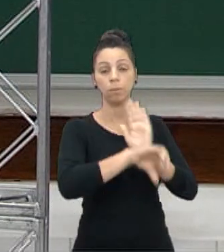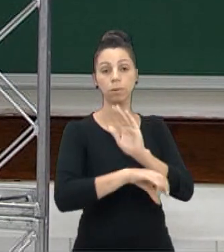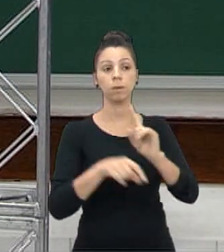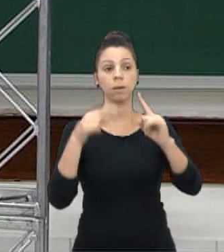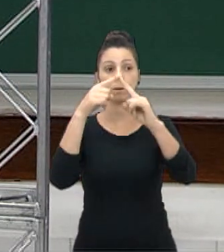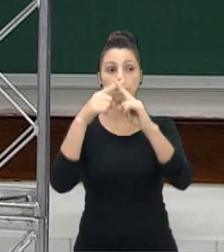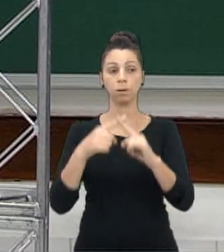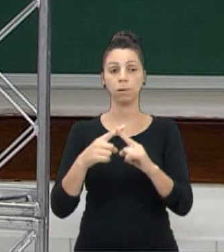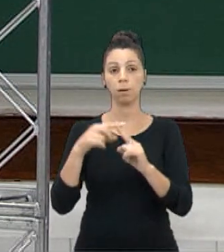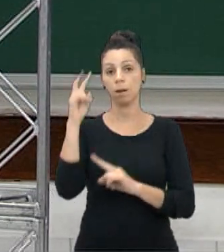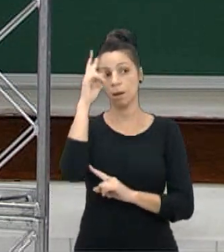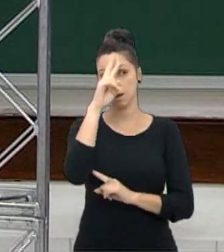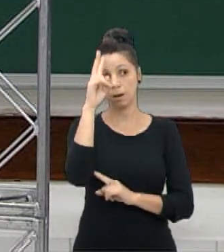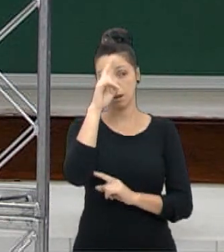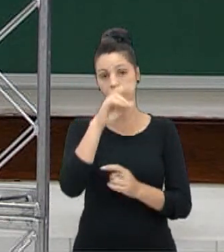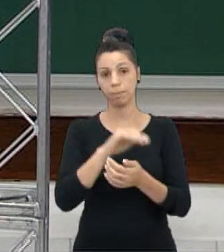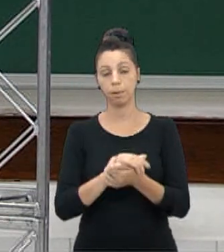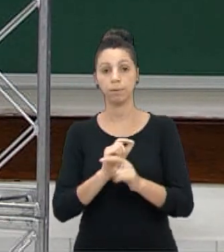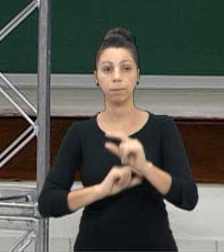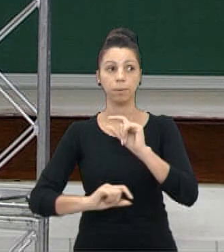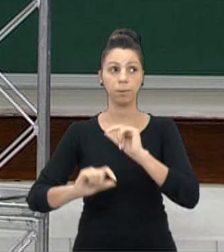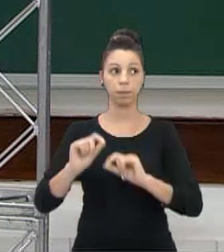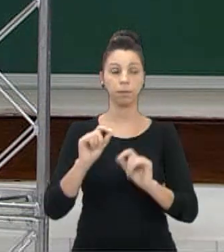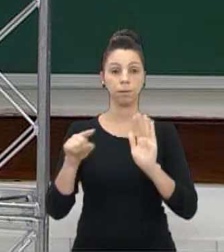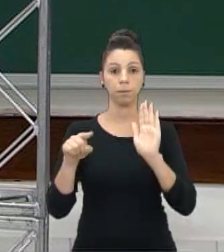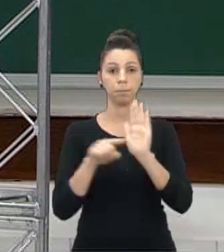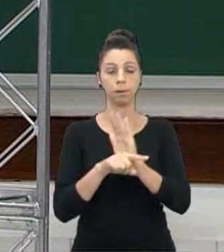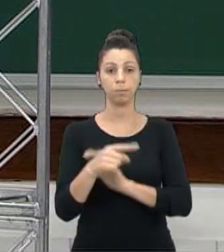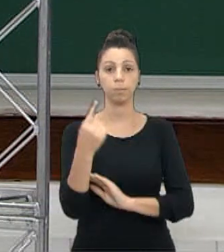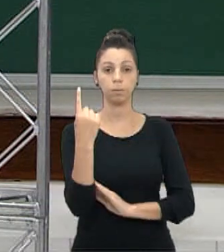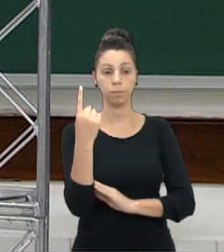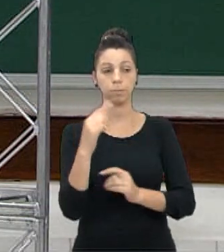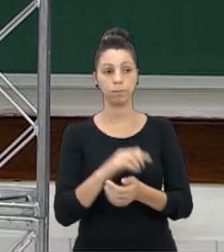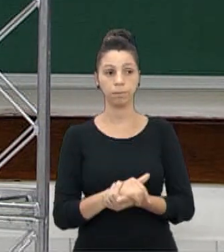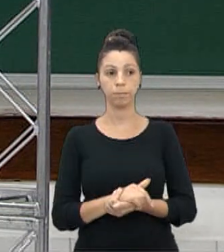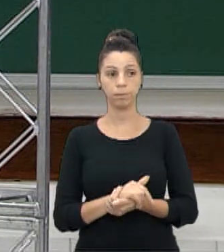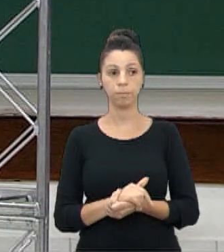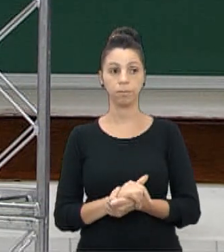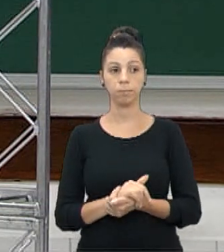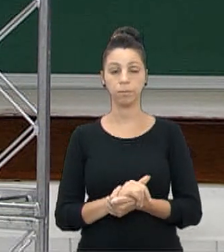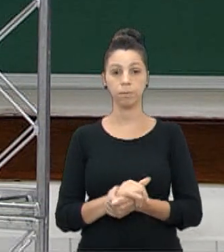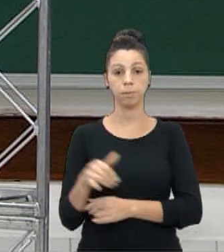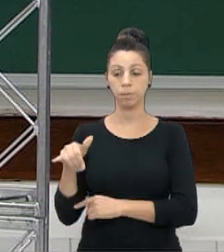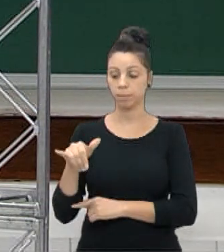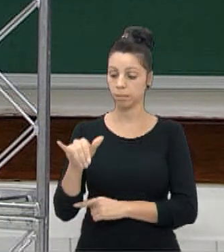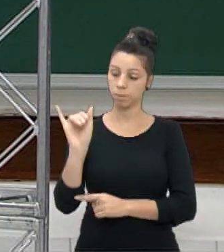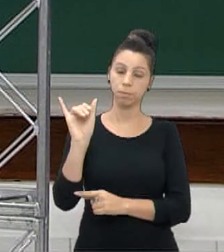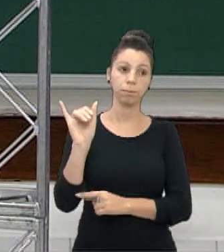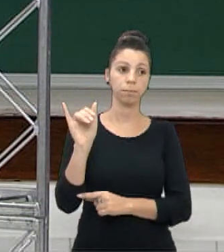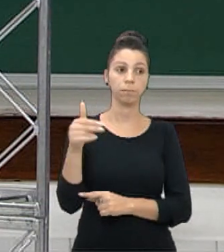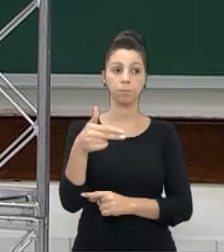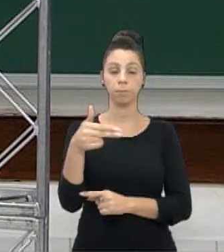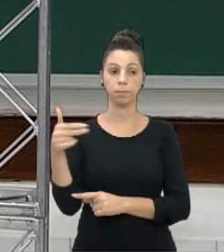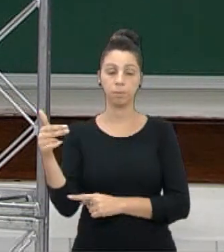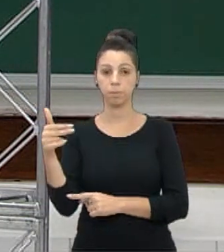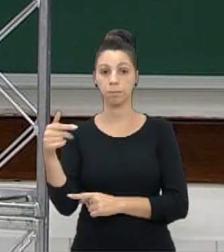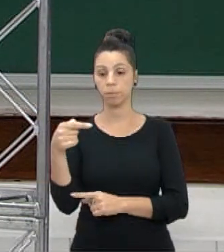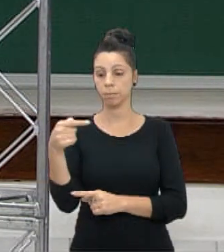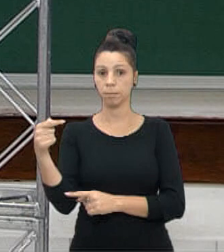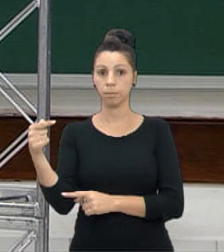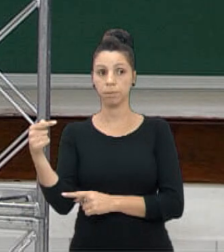que você precisa multiplicar toda a equação por menos 1. E aí, nós vamos ter y igual a